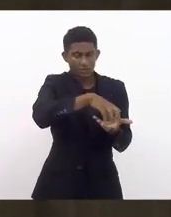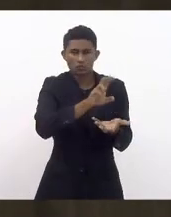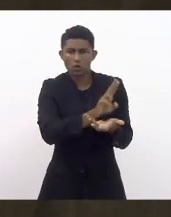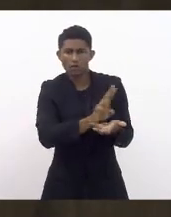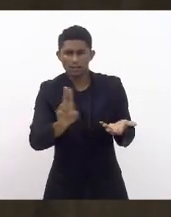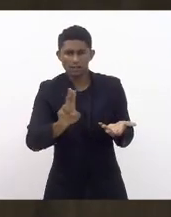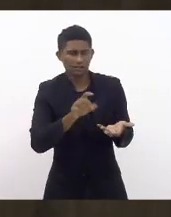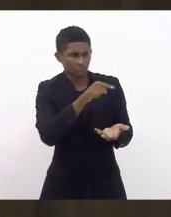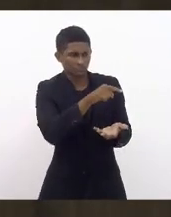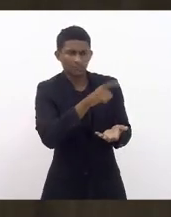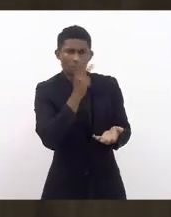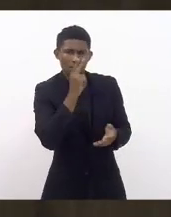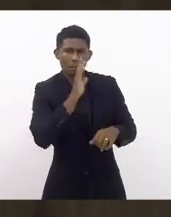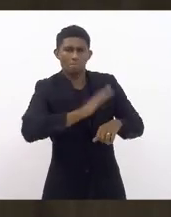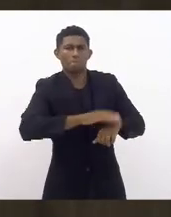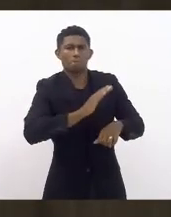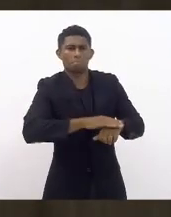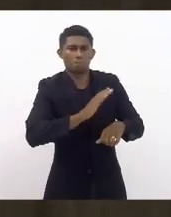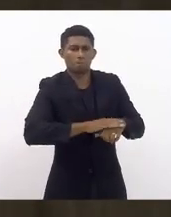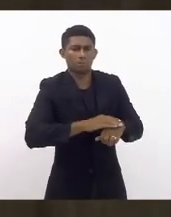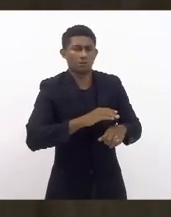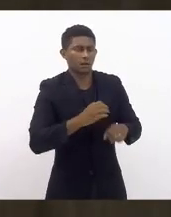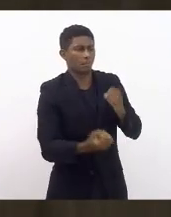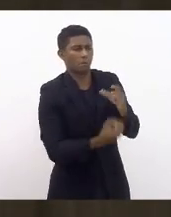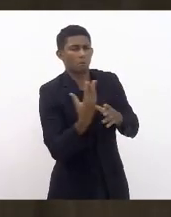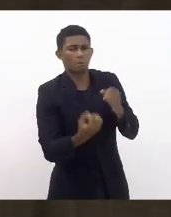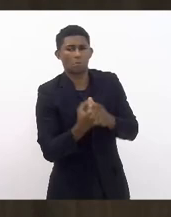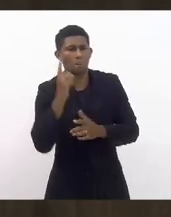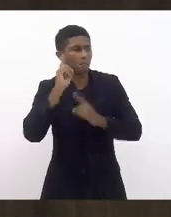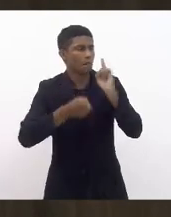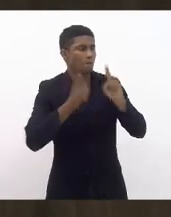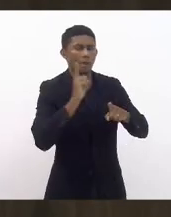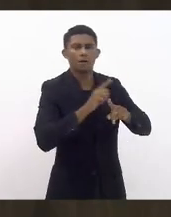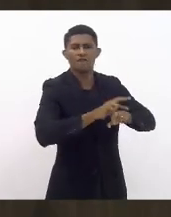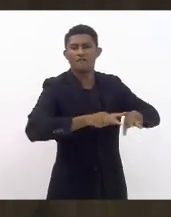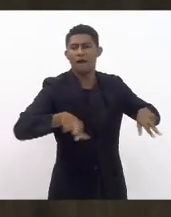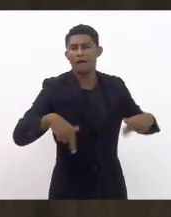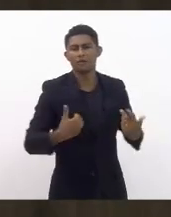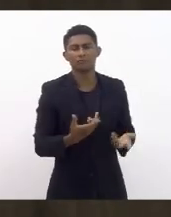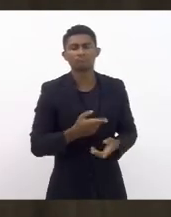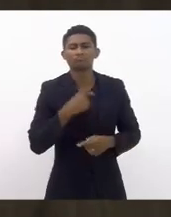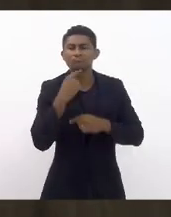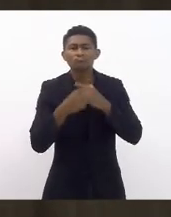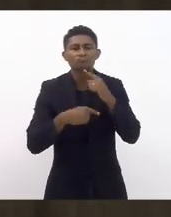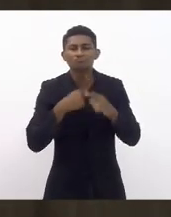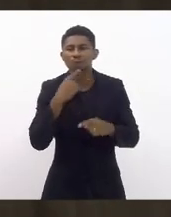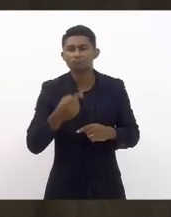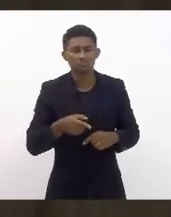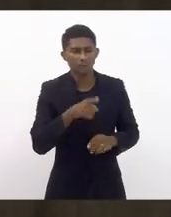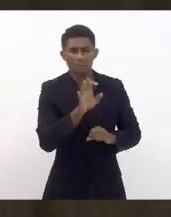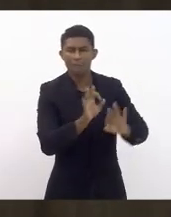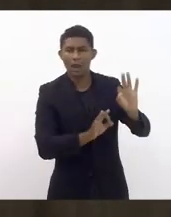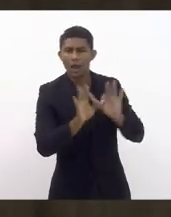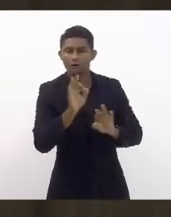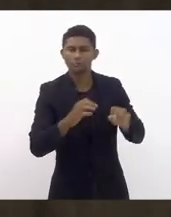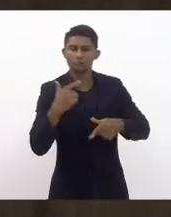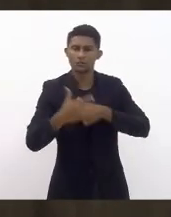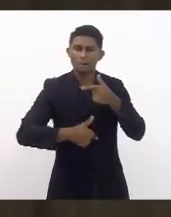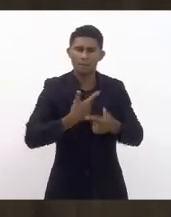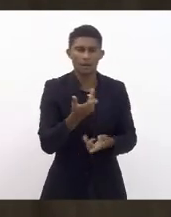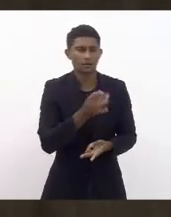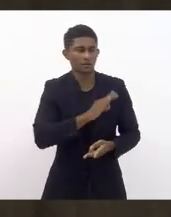tem autonomia universitária. Não consegue garantir um plano de cargos, carreiras e